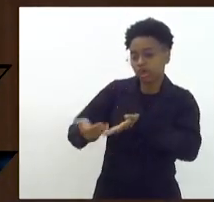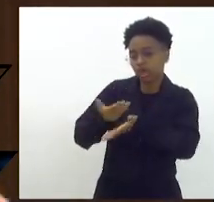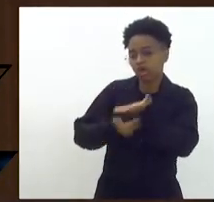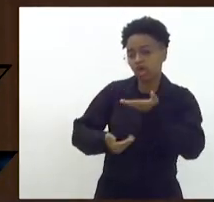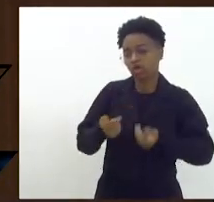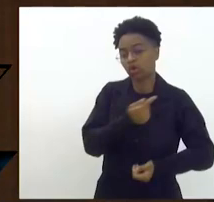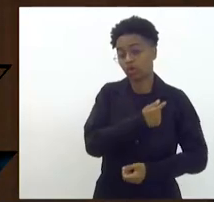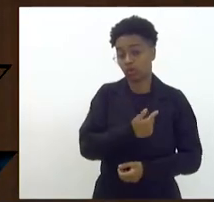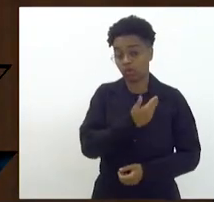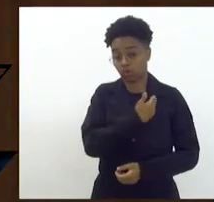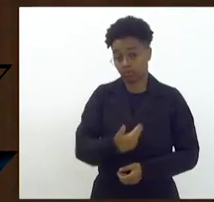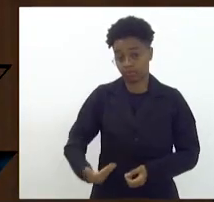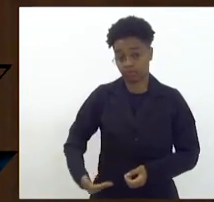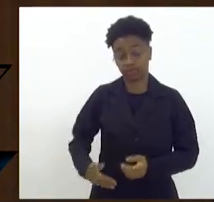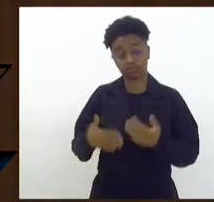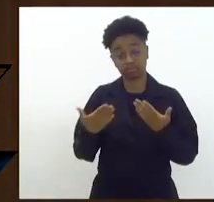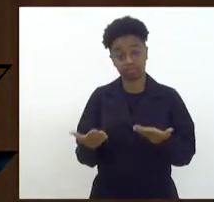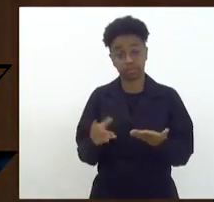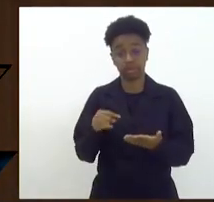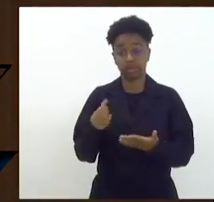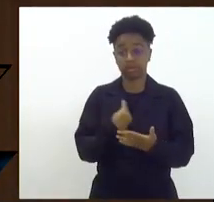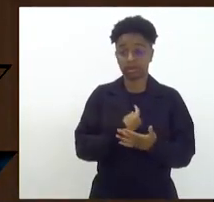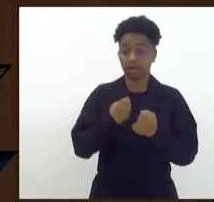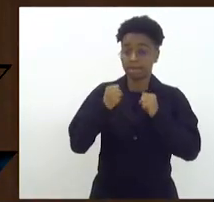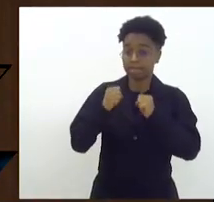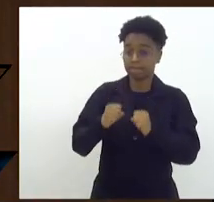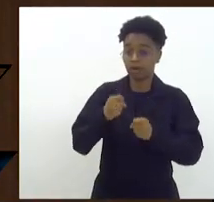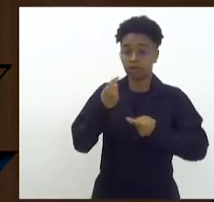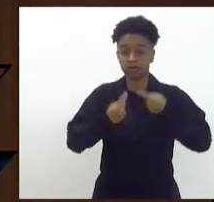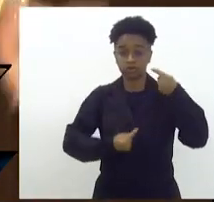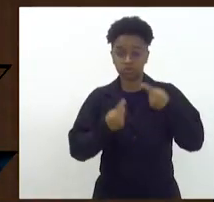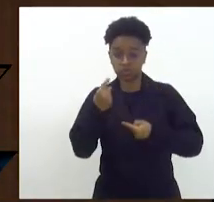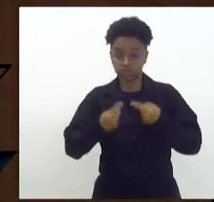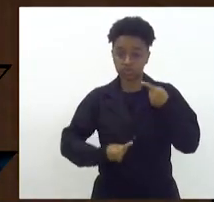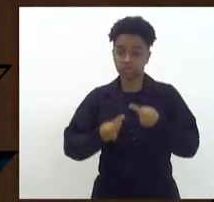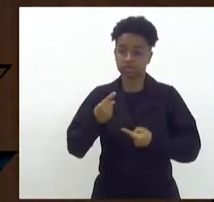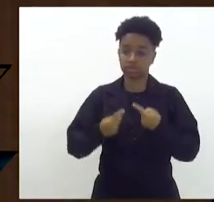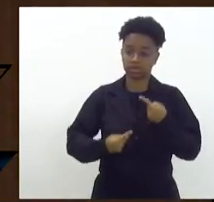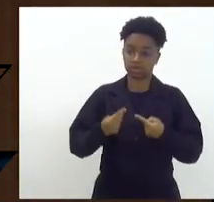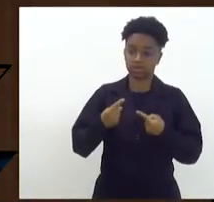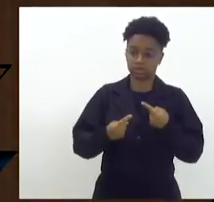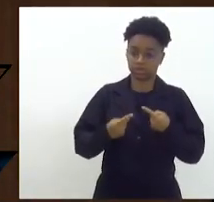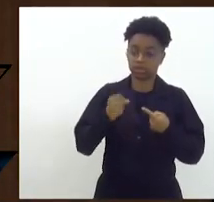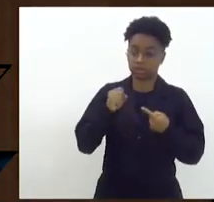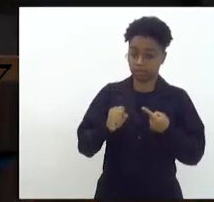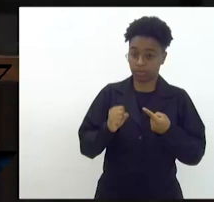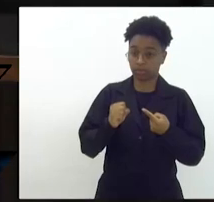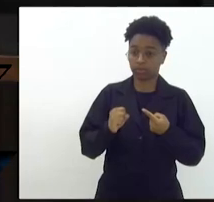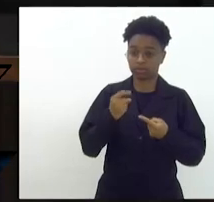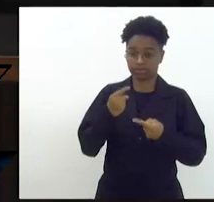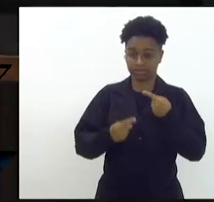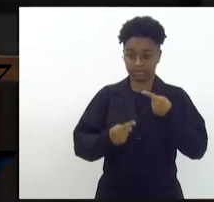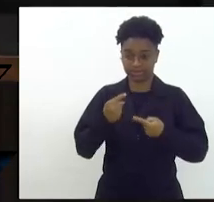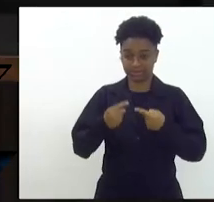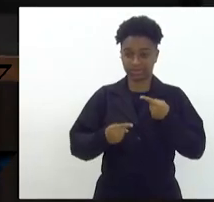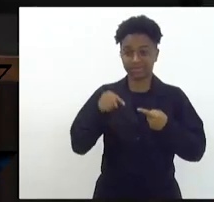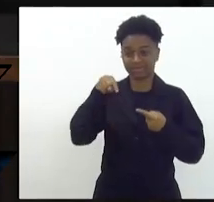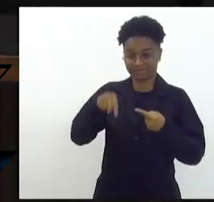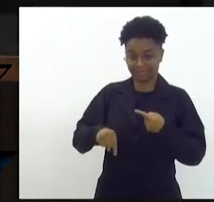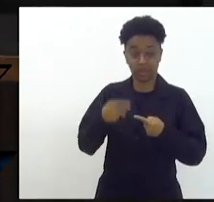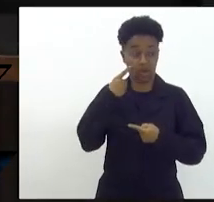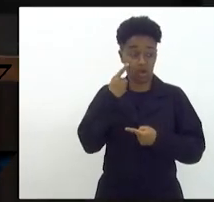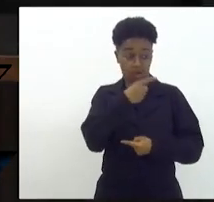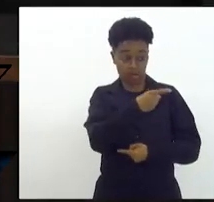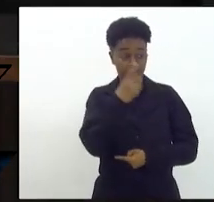então nós podemos discutir ó nós podemos discutir aqui olha a cara Verônica